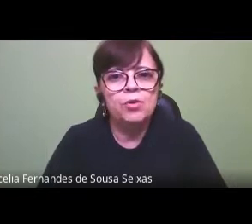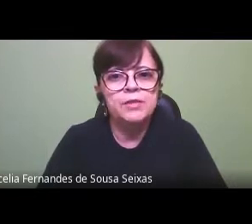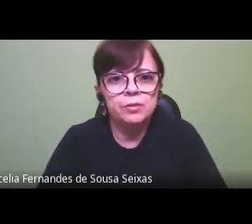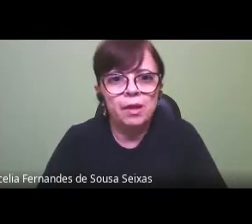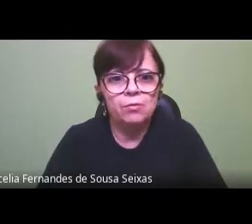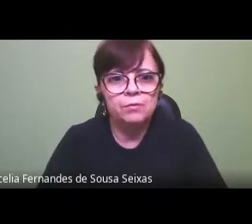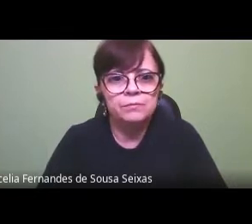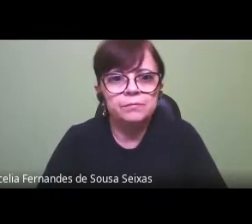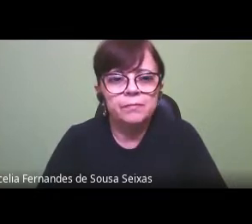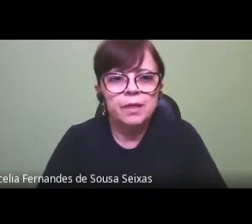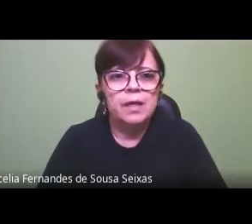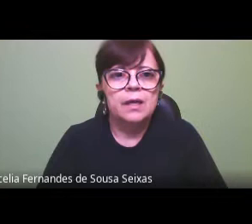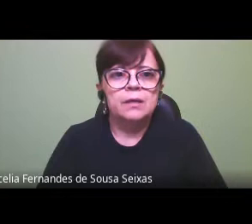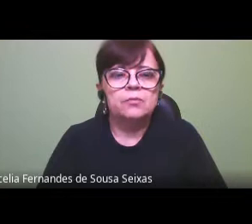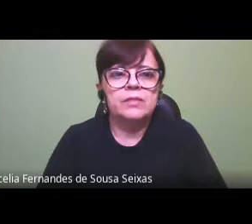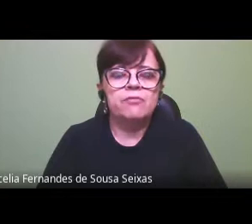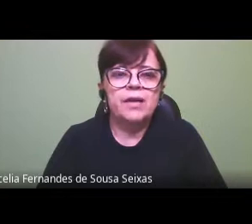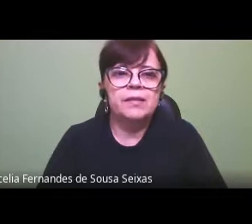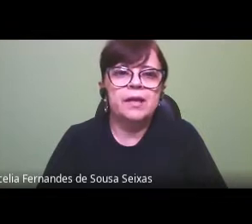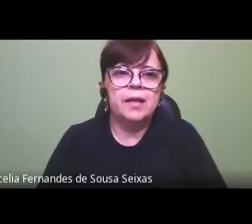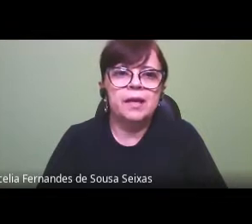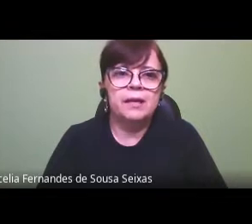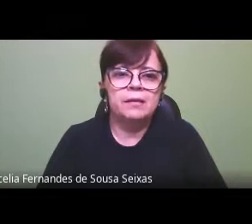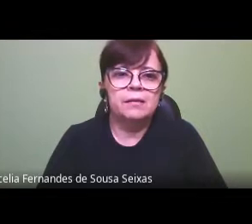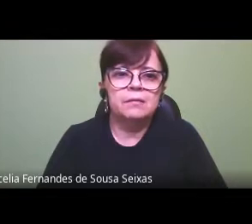esse é na horizontal. Você vai